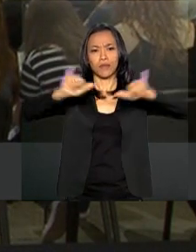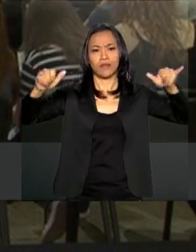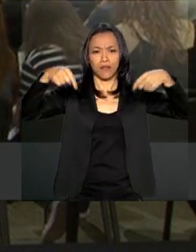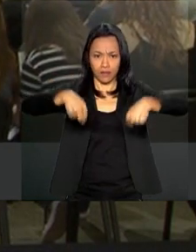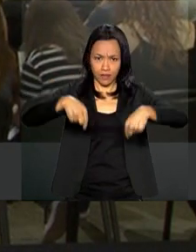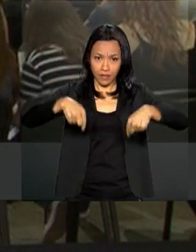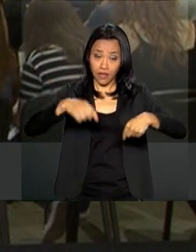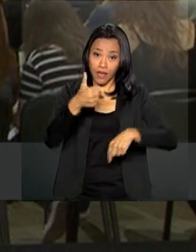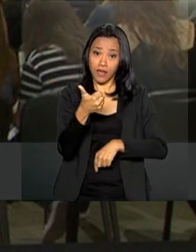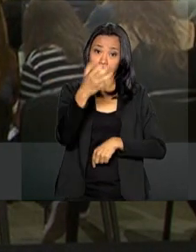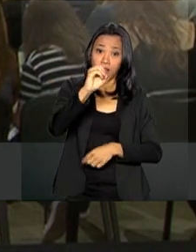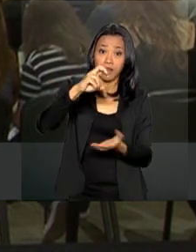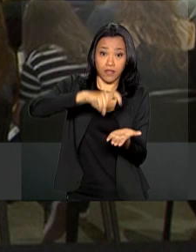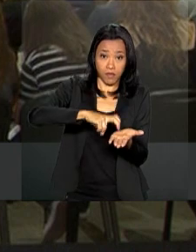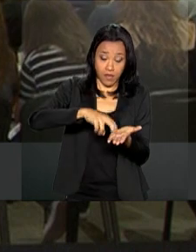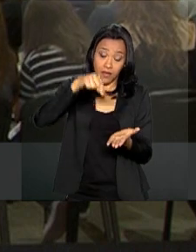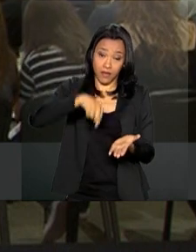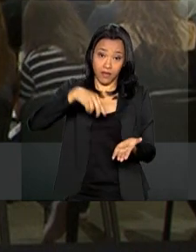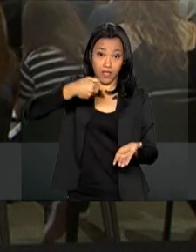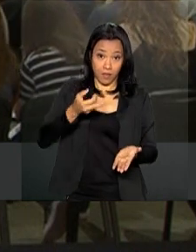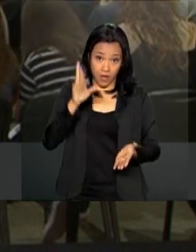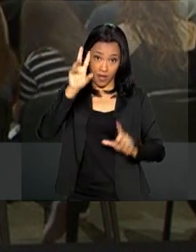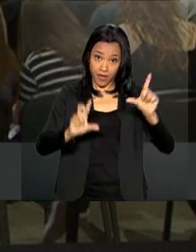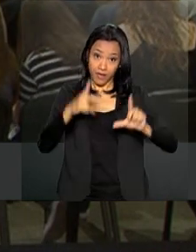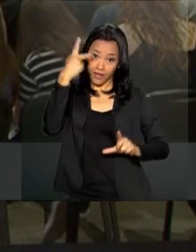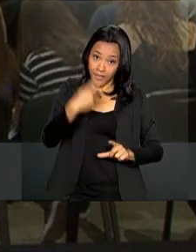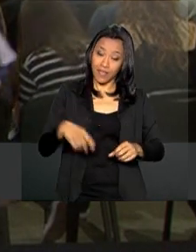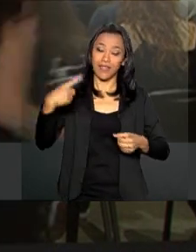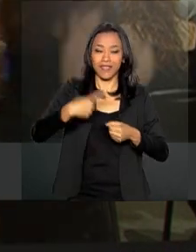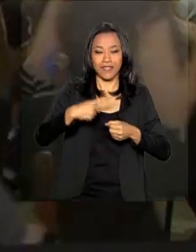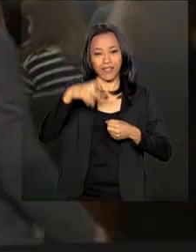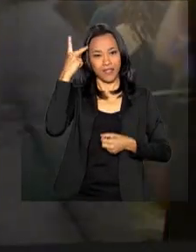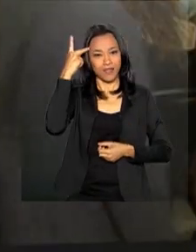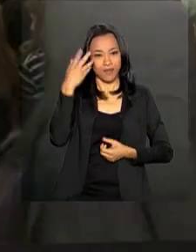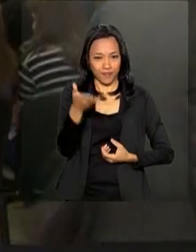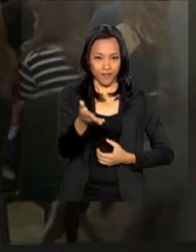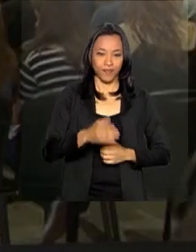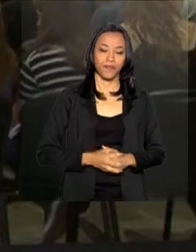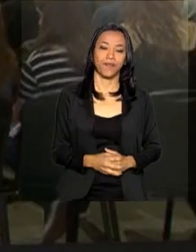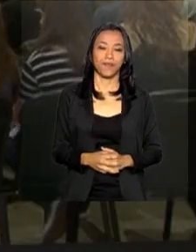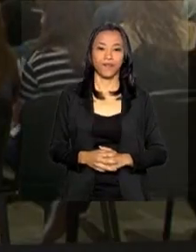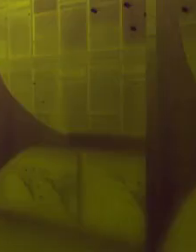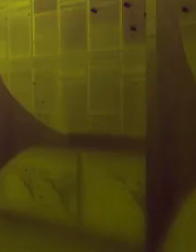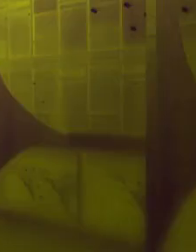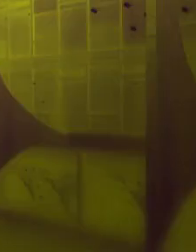da manhã aqui pela NBR. De Campinas, Ricardo Ferraz.